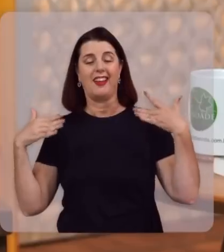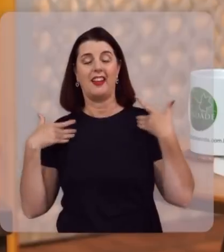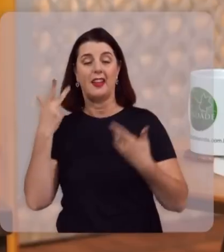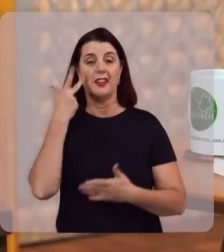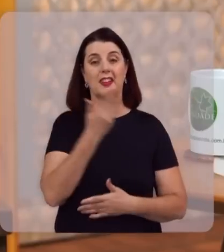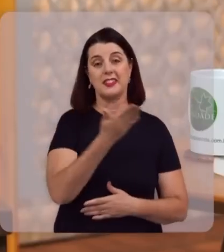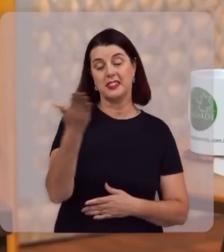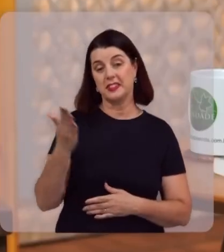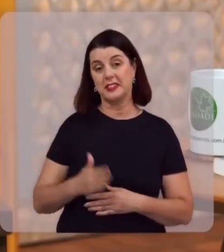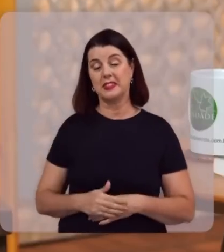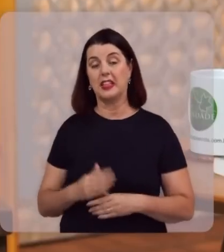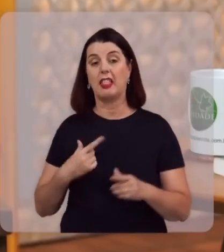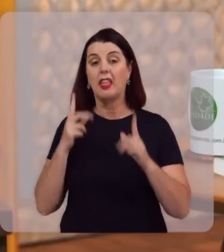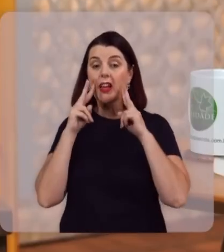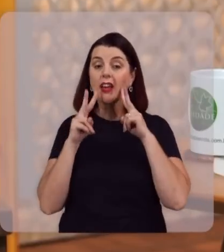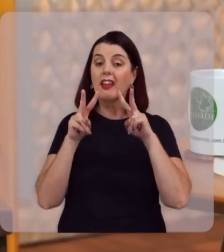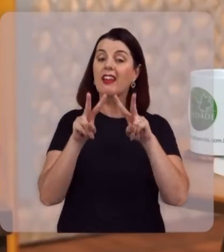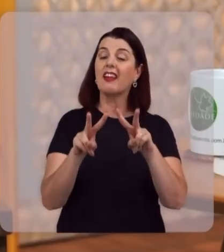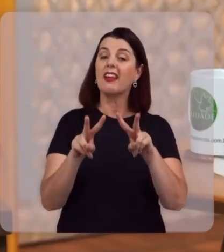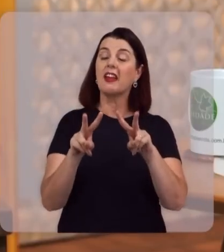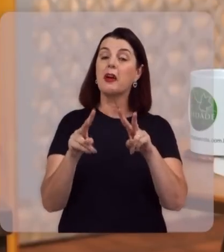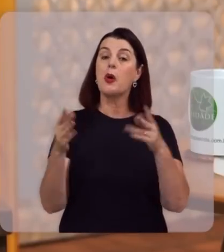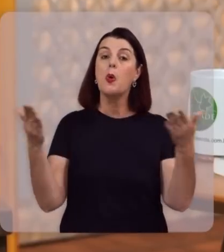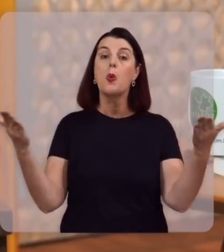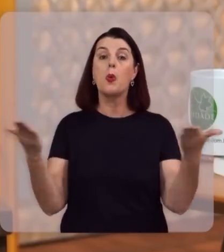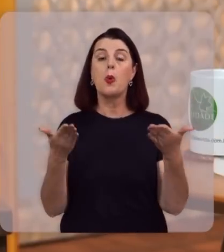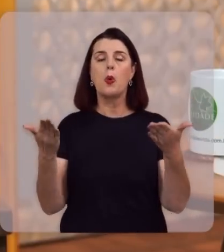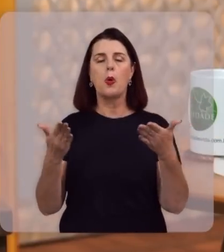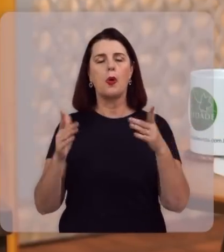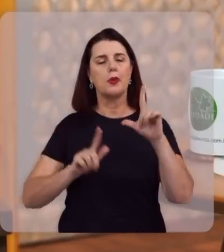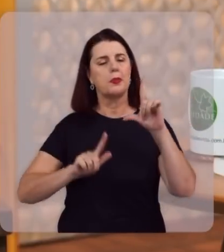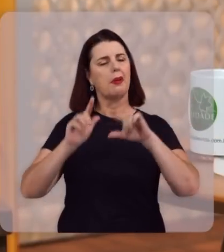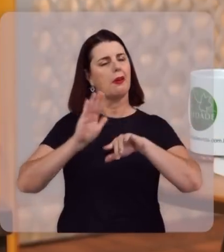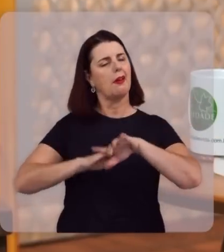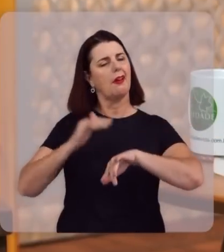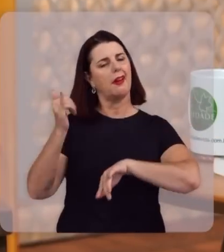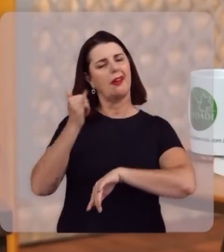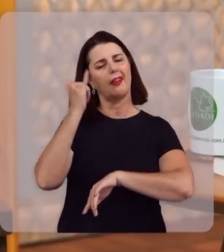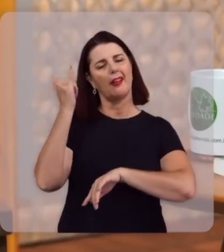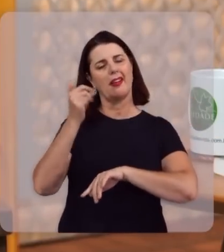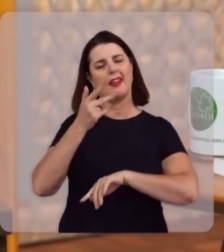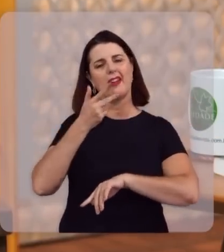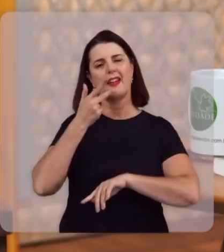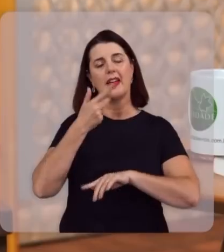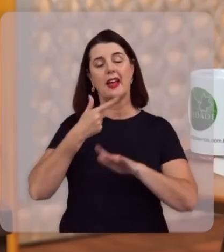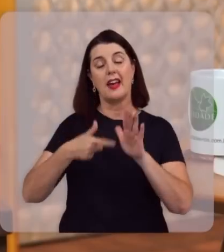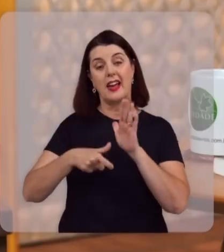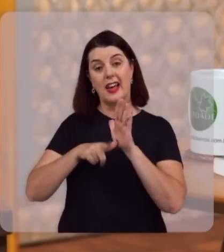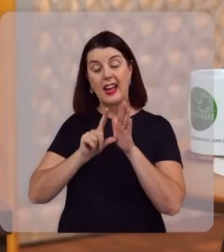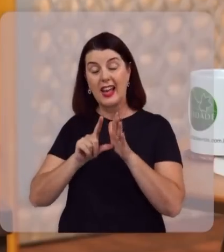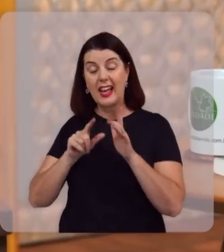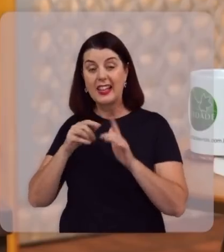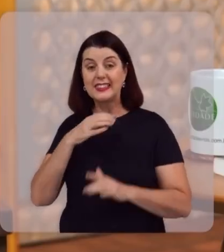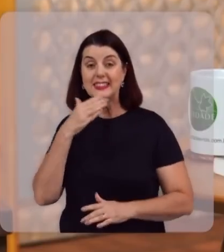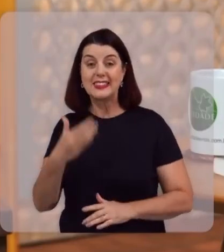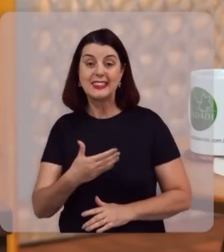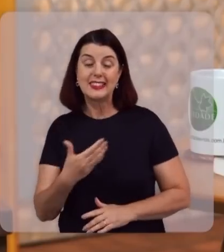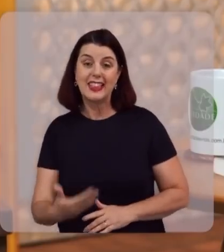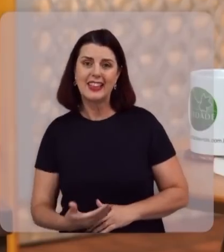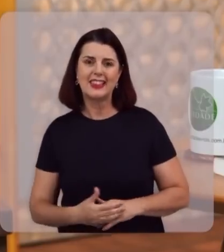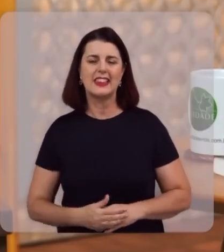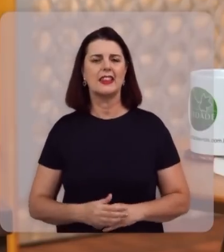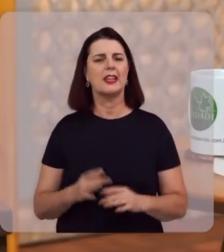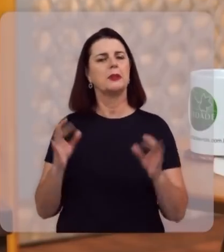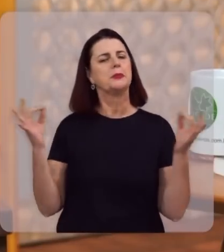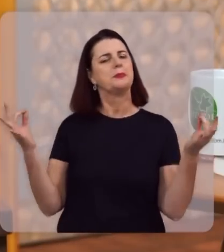alegria e muito carinho para você que nos acompanha. E hoje um programa para lá de especial. Estamos na véspera do Natal